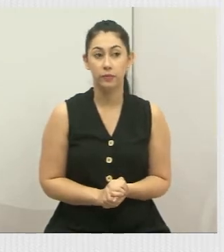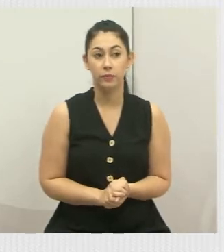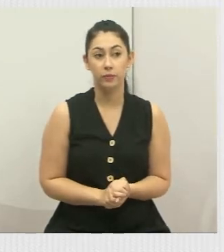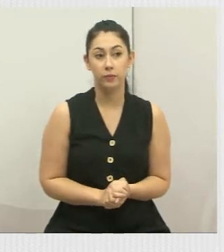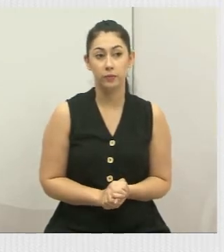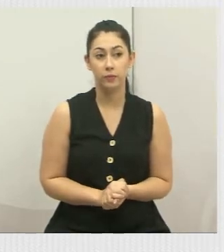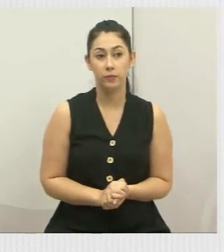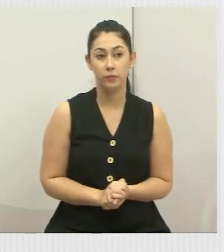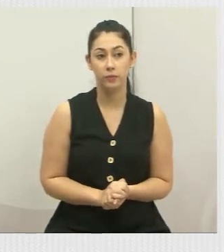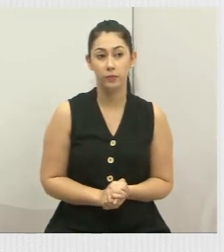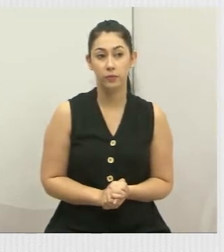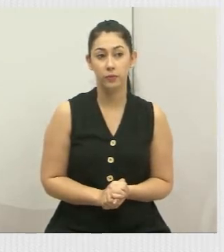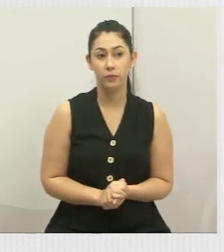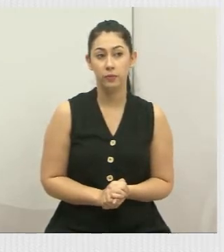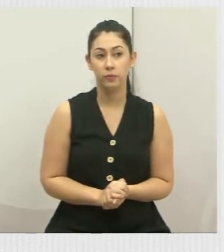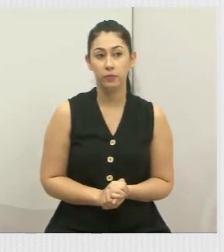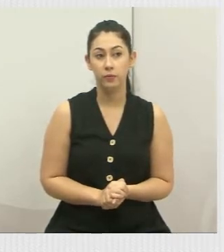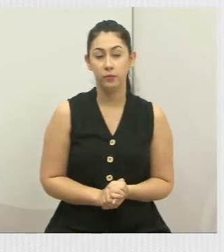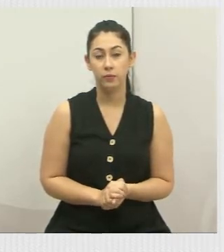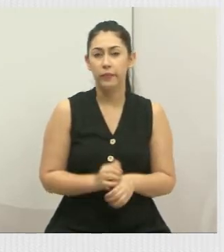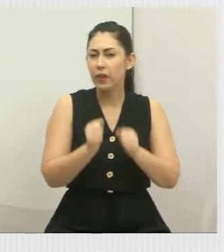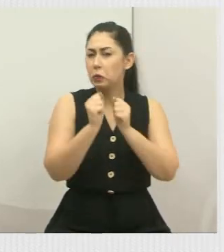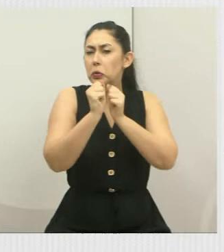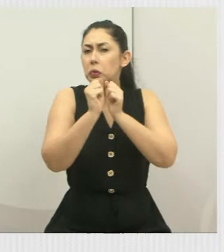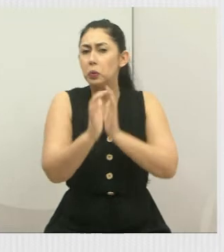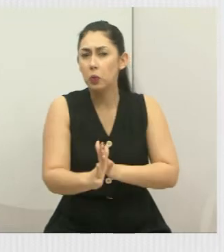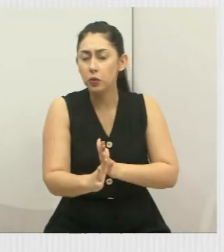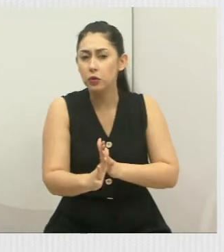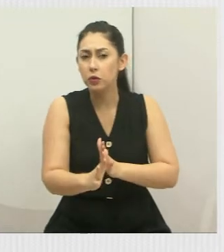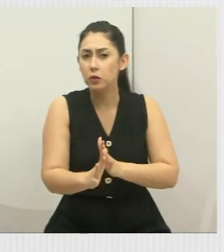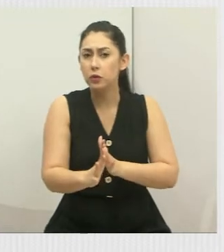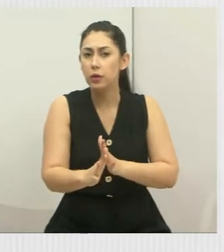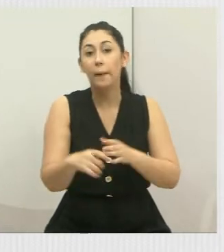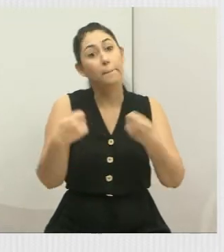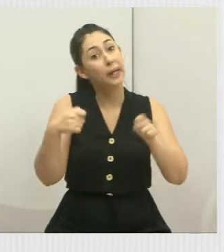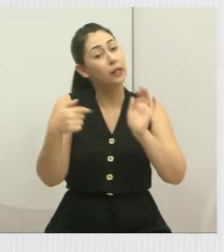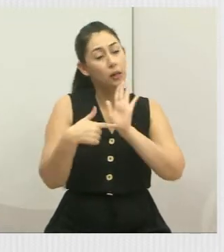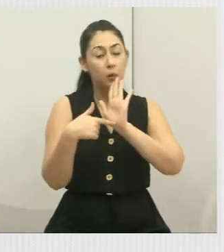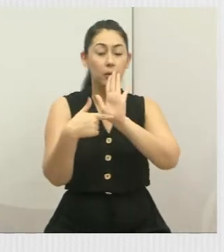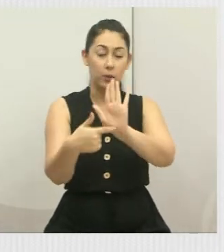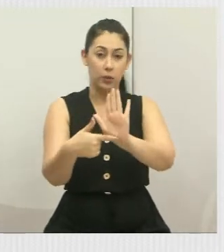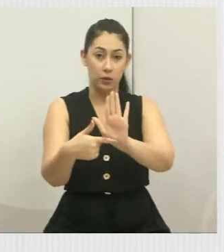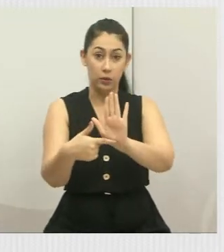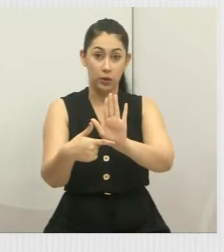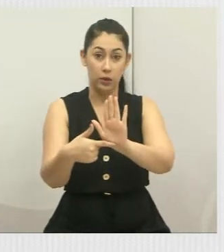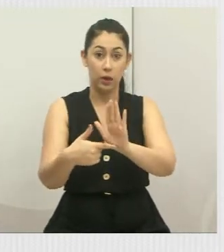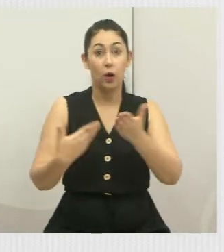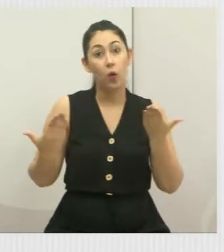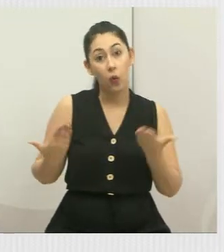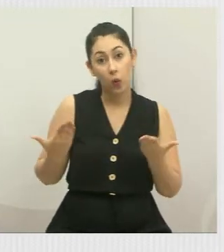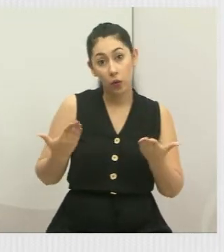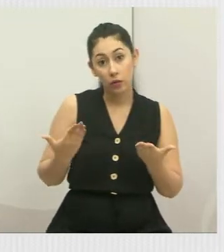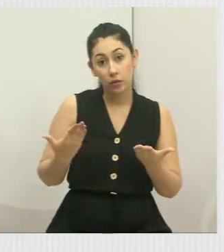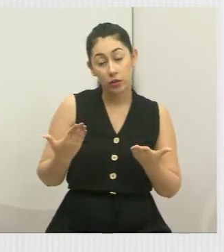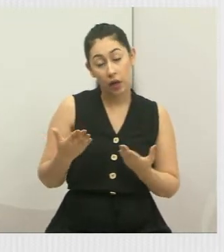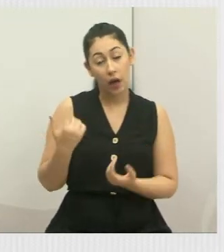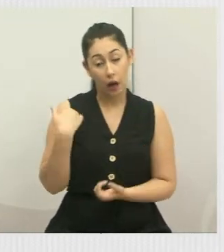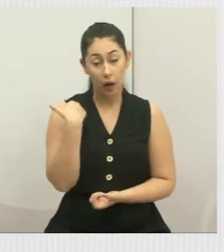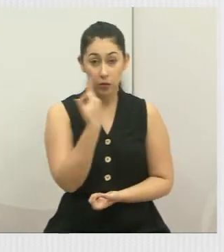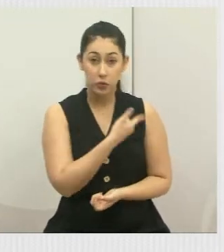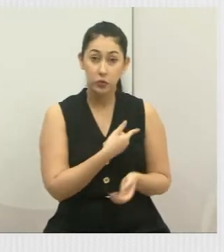As ações no sistema de saneamento precisam ser transparentes. E esta consulta pública, ela é um dos